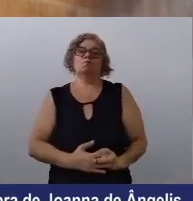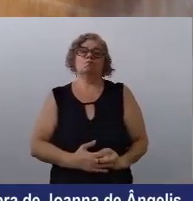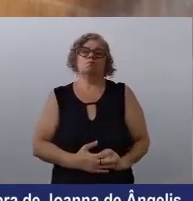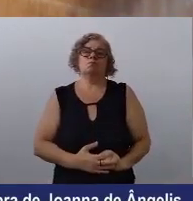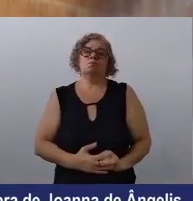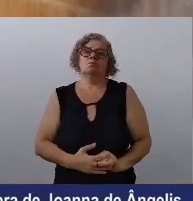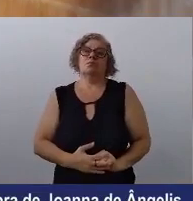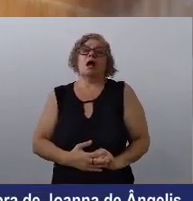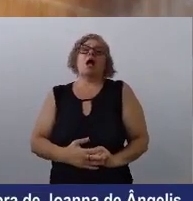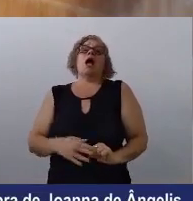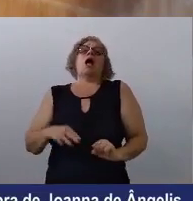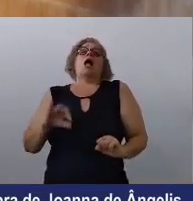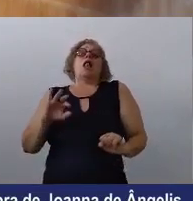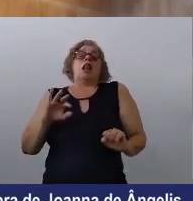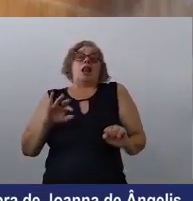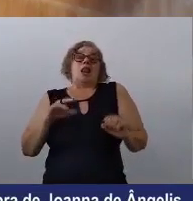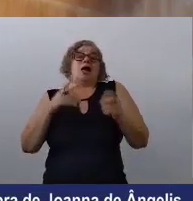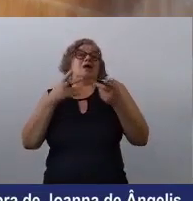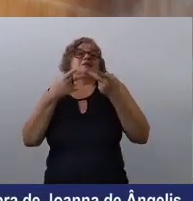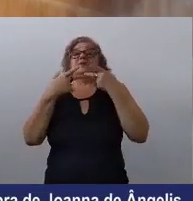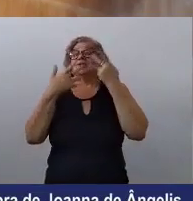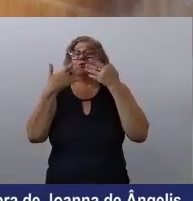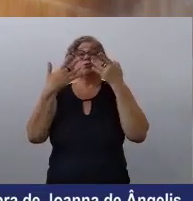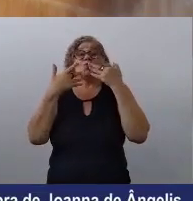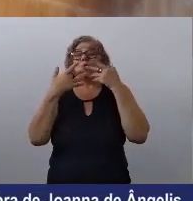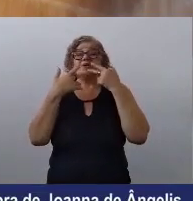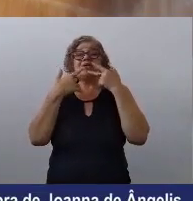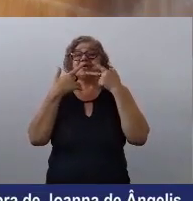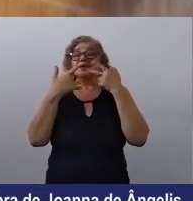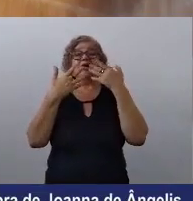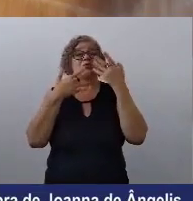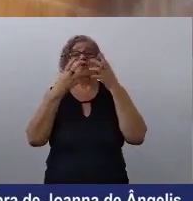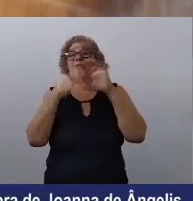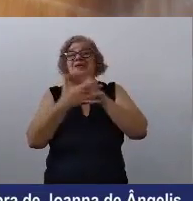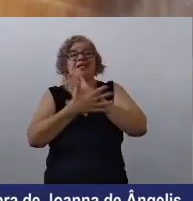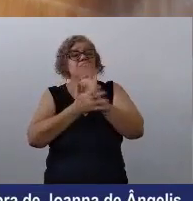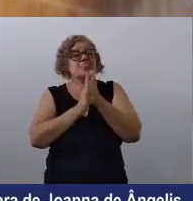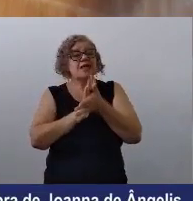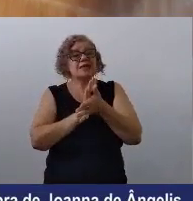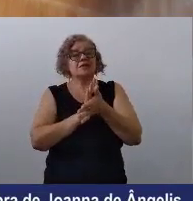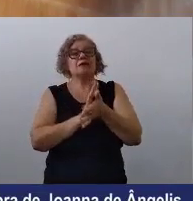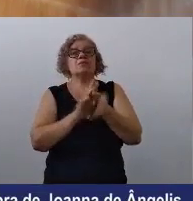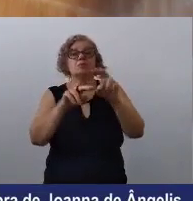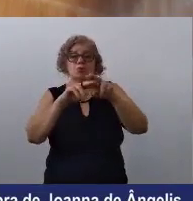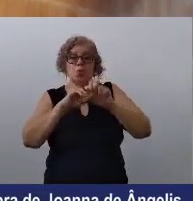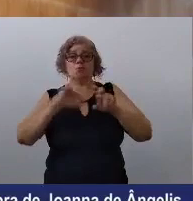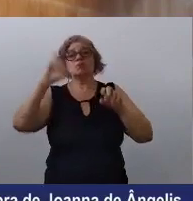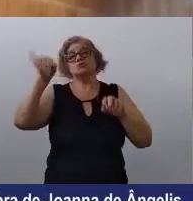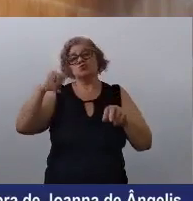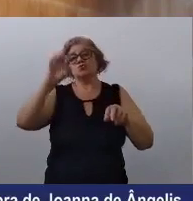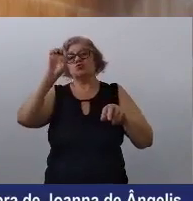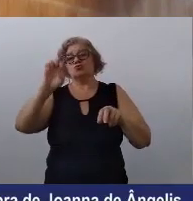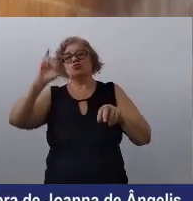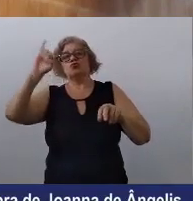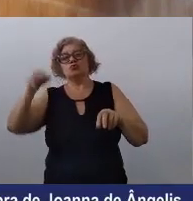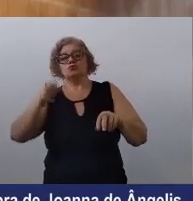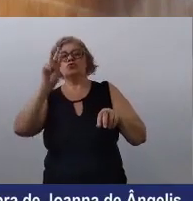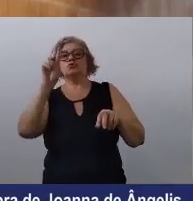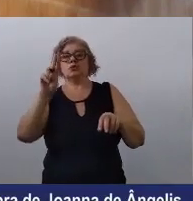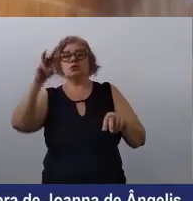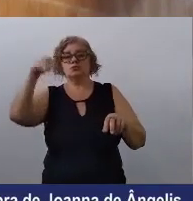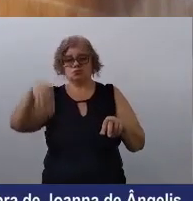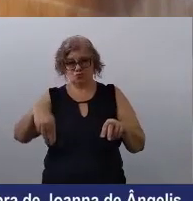ela jejuava demais, mal se alimentava, martirizava-se muito porque era um processo da cultura